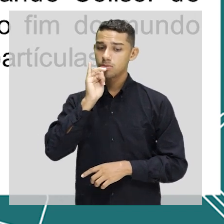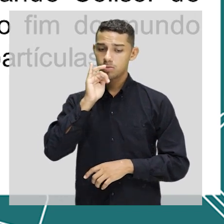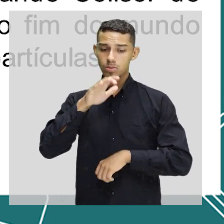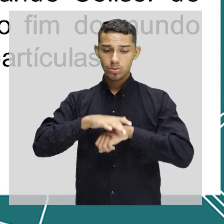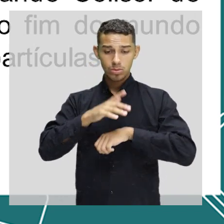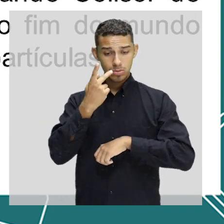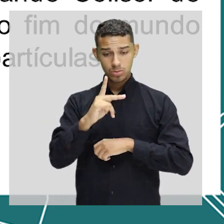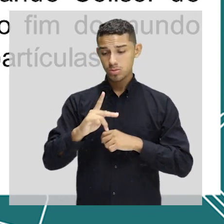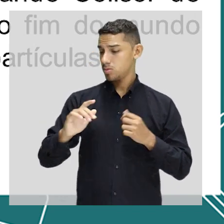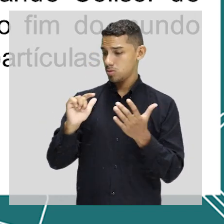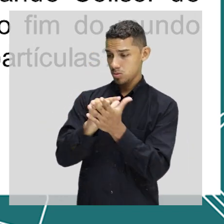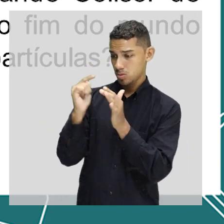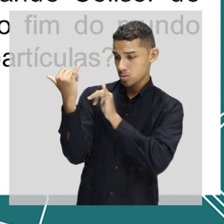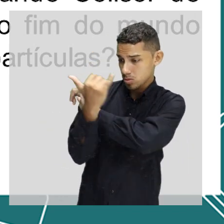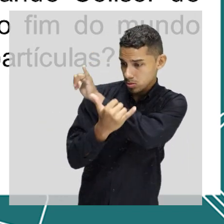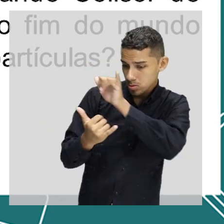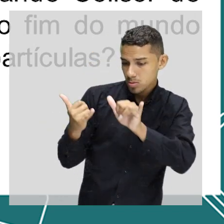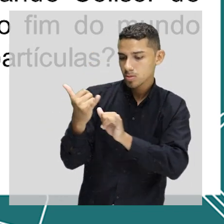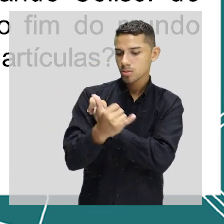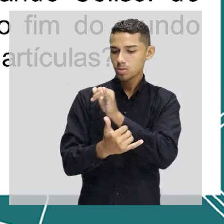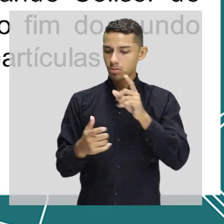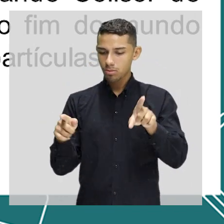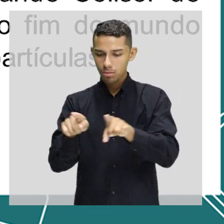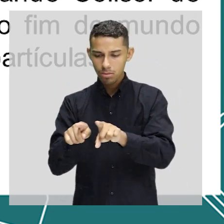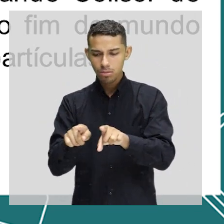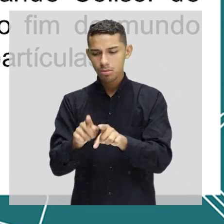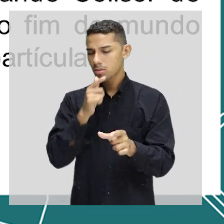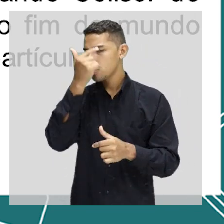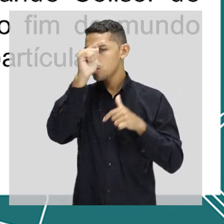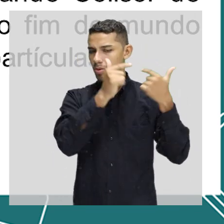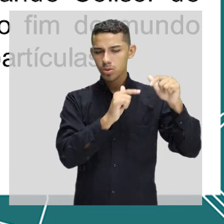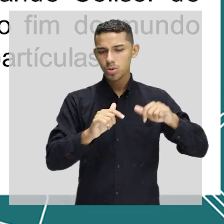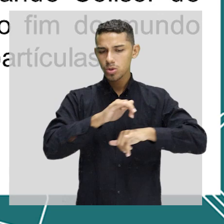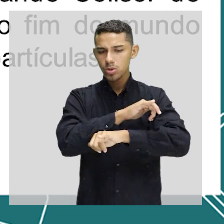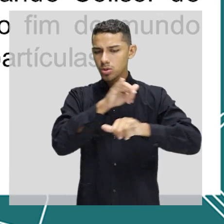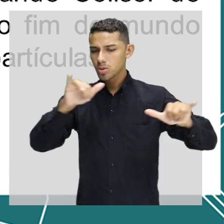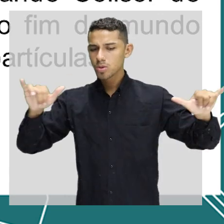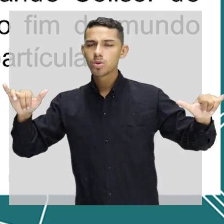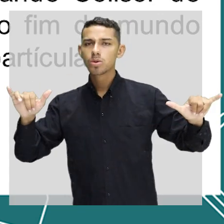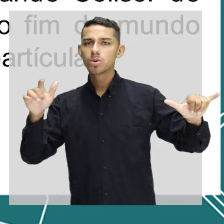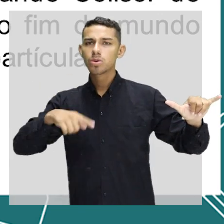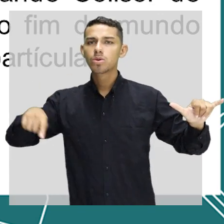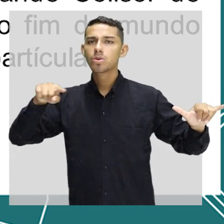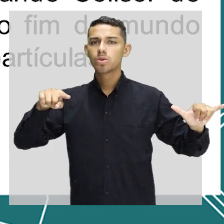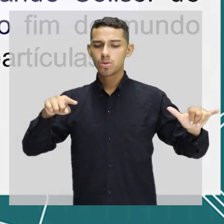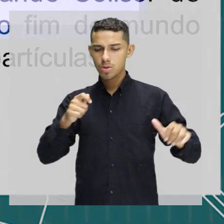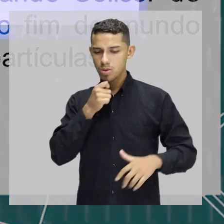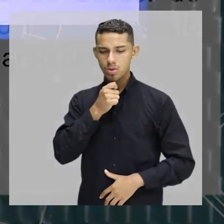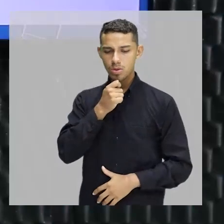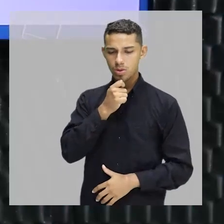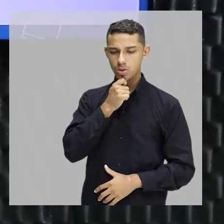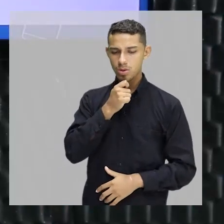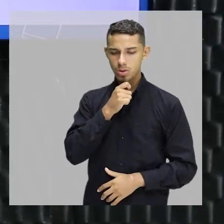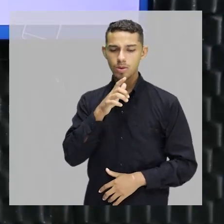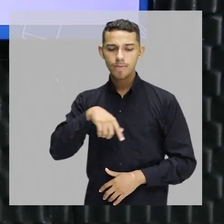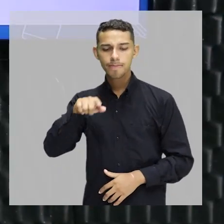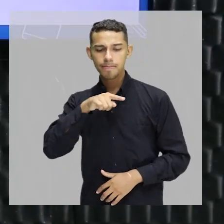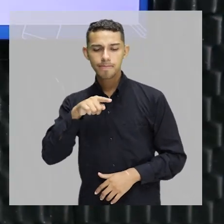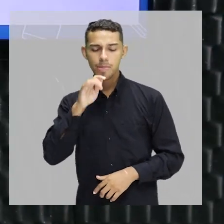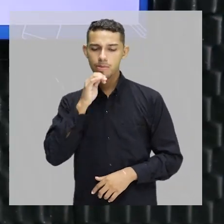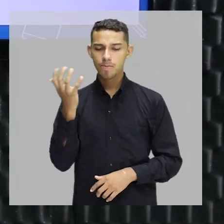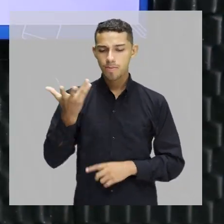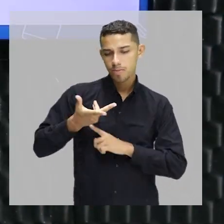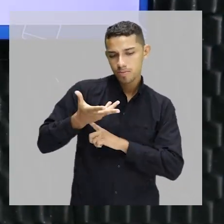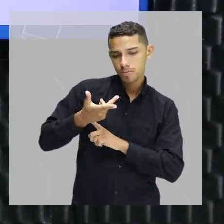os jornais, né, a imprensa, hora ou outra está divulgando, né, está fazendo reportagens sobre esses aceleradores de